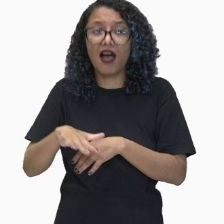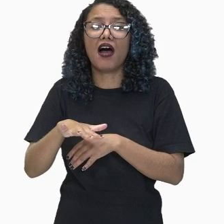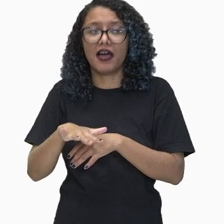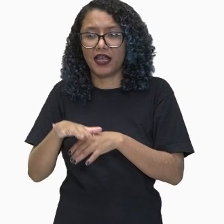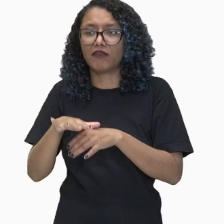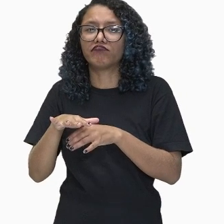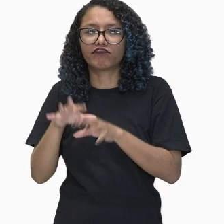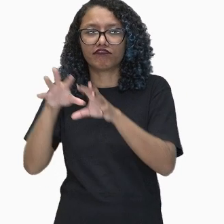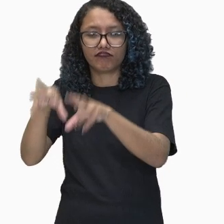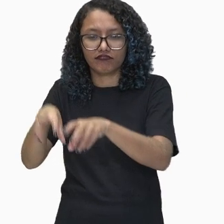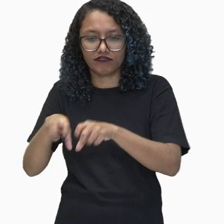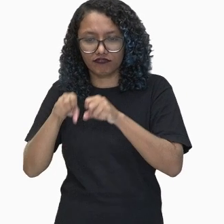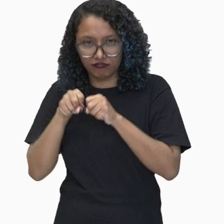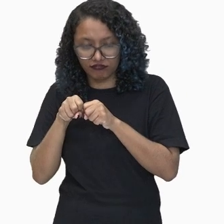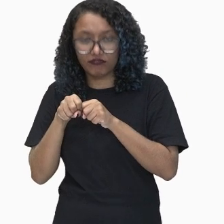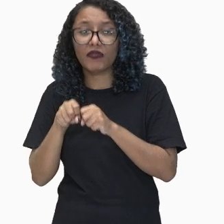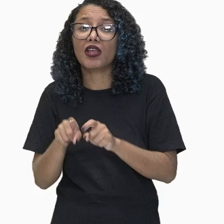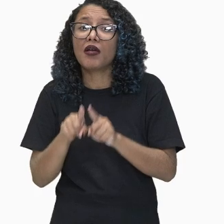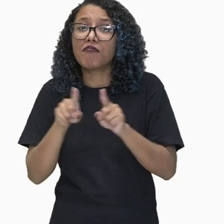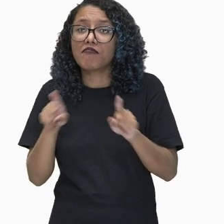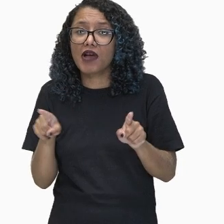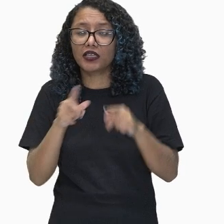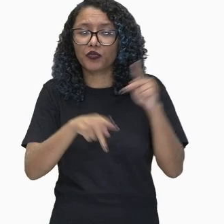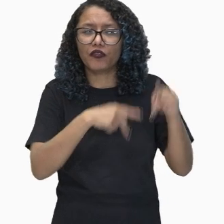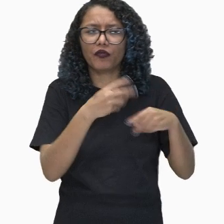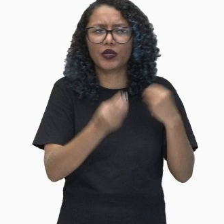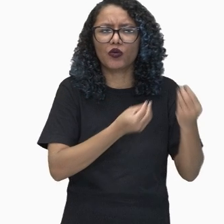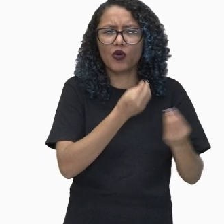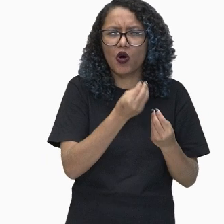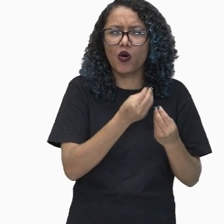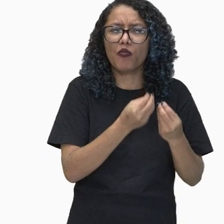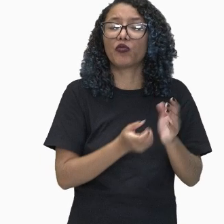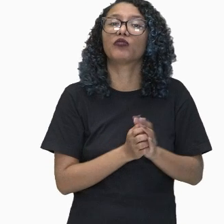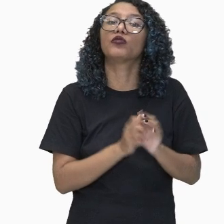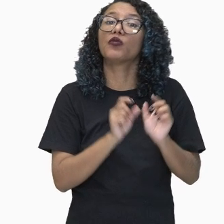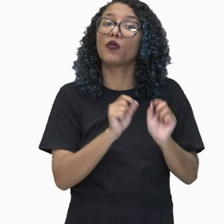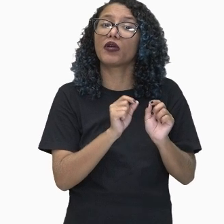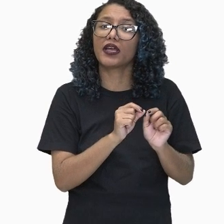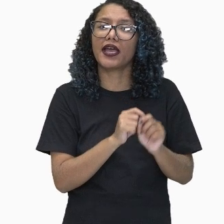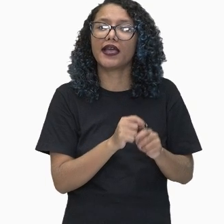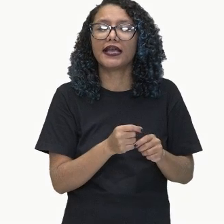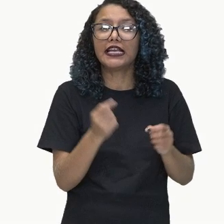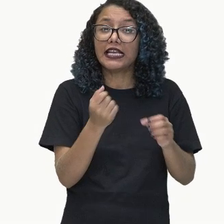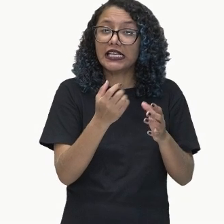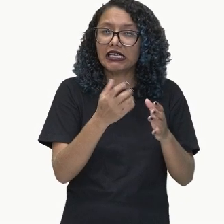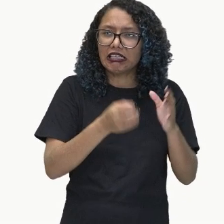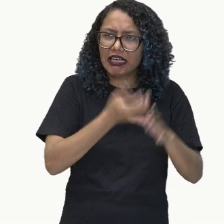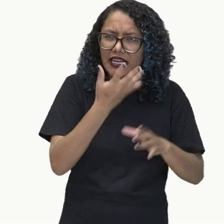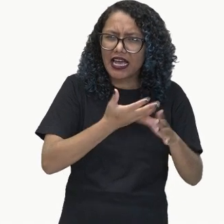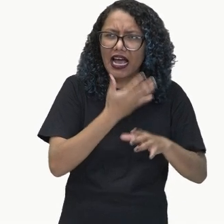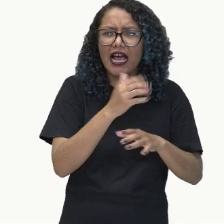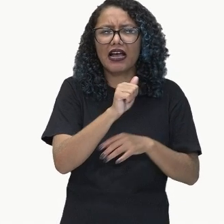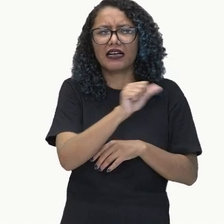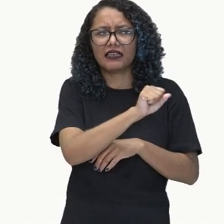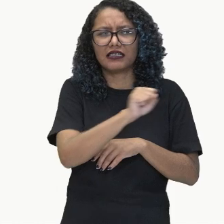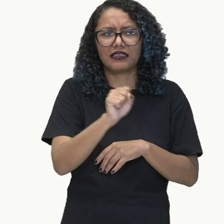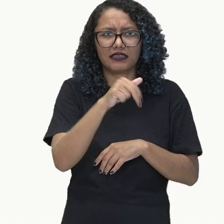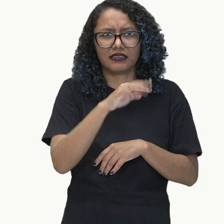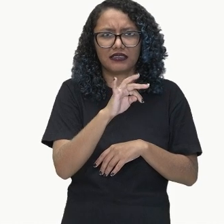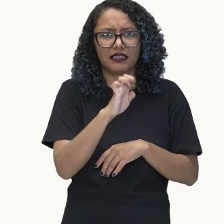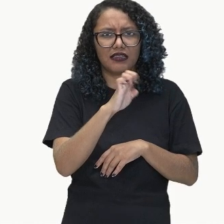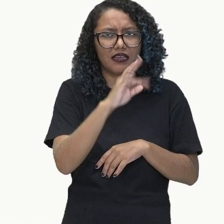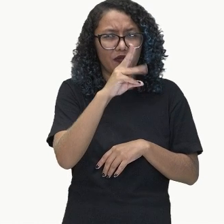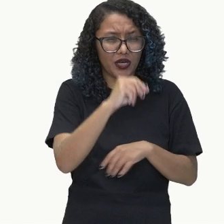buscava estabelecer assentamentos. E dessa forma, para defender aquele território, ele colocava,